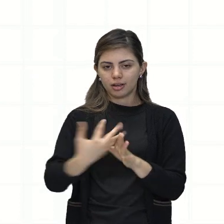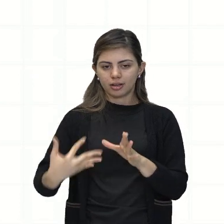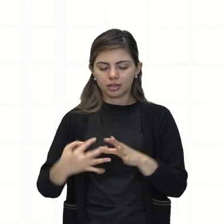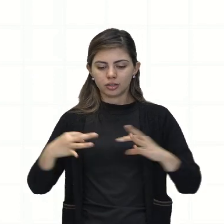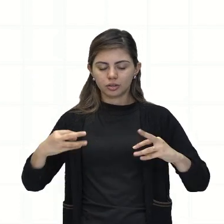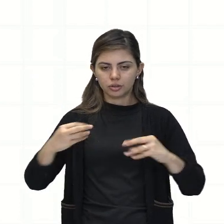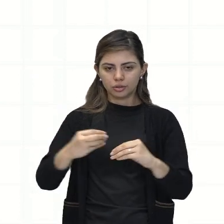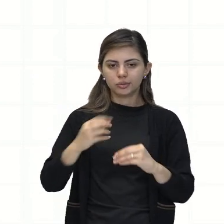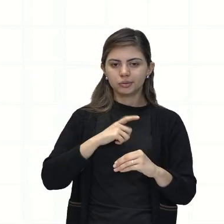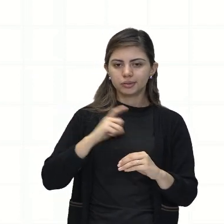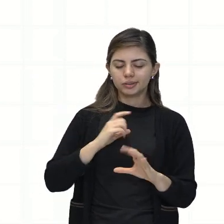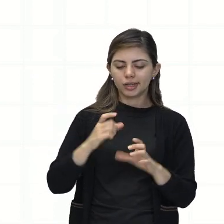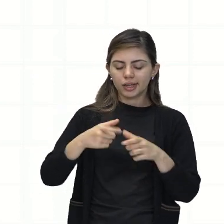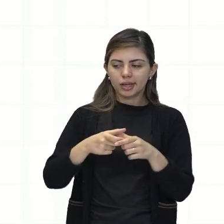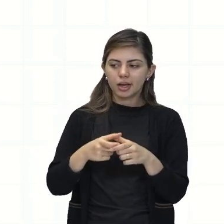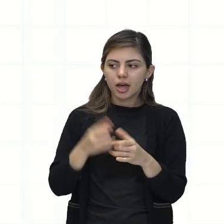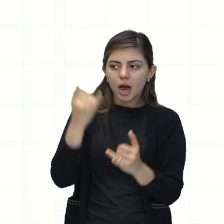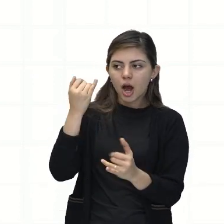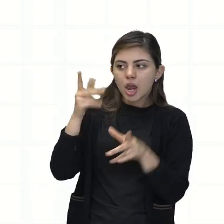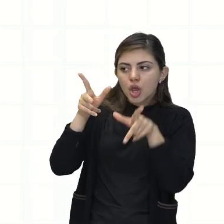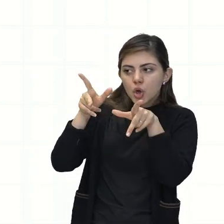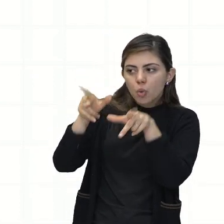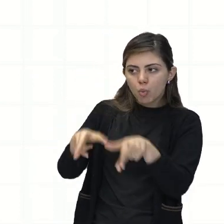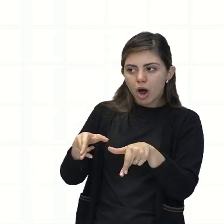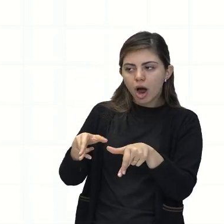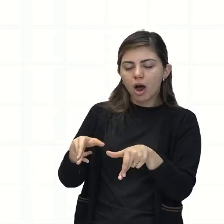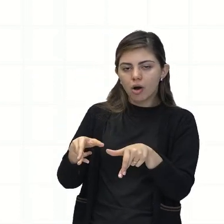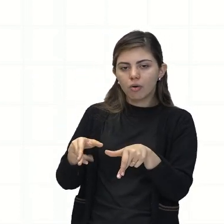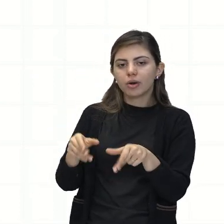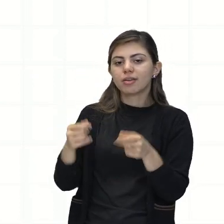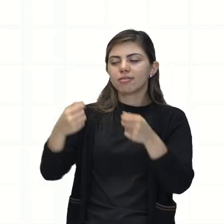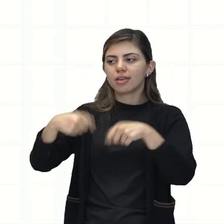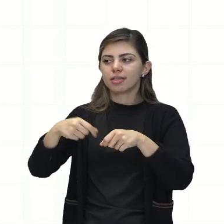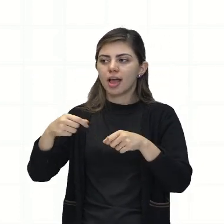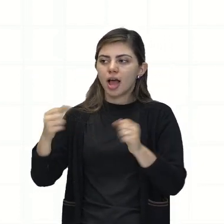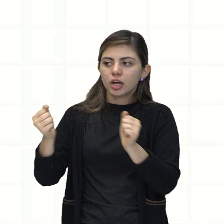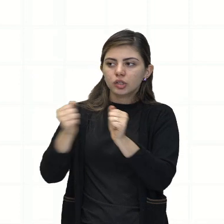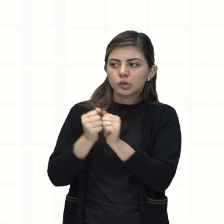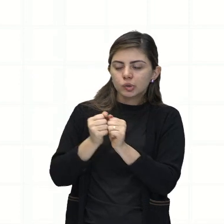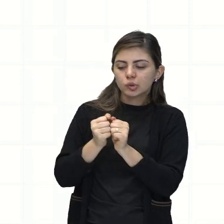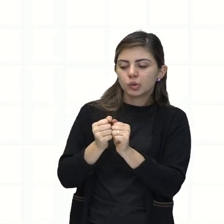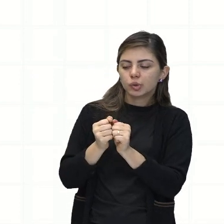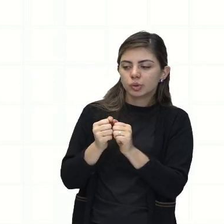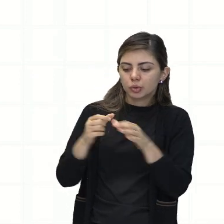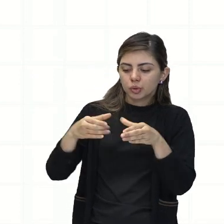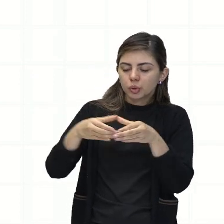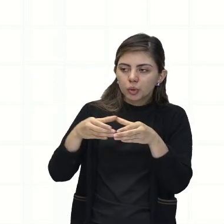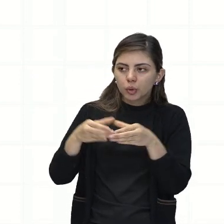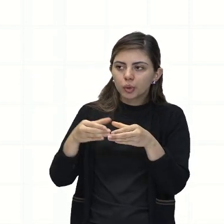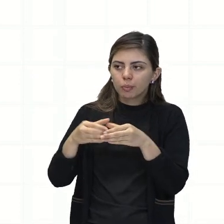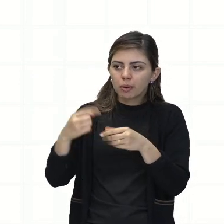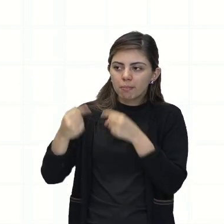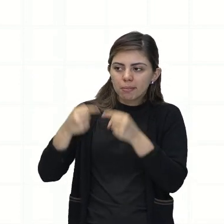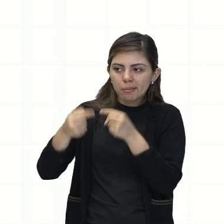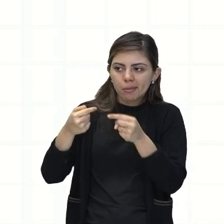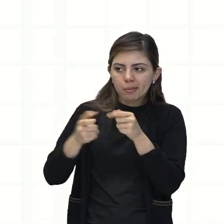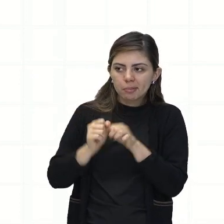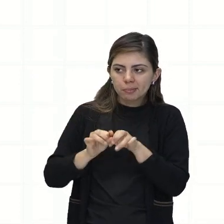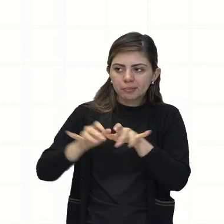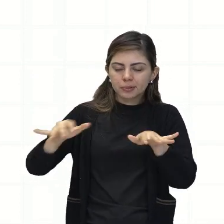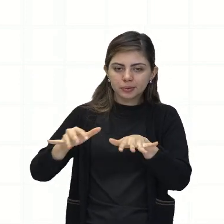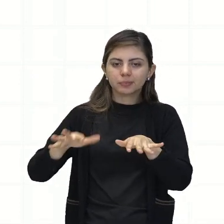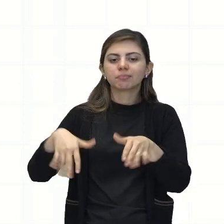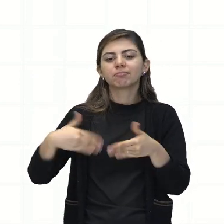que possuem as mesmas características, que têm a capacidade de se reproduzir e gerar descendentes